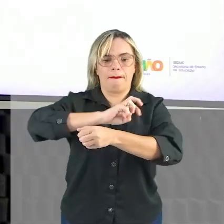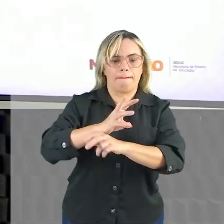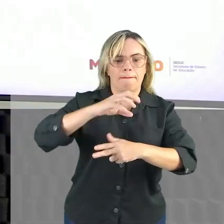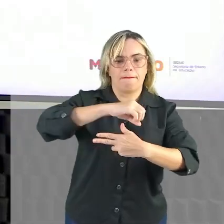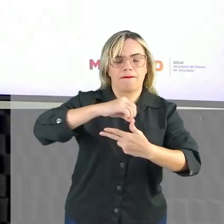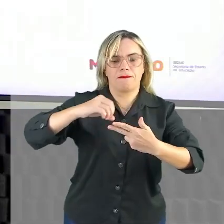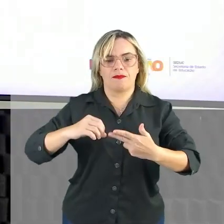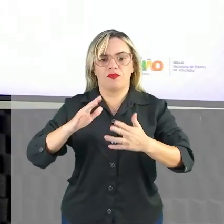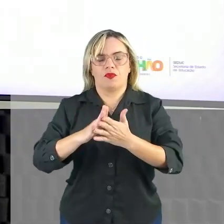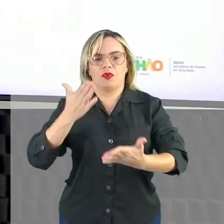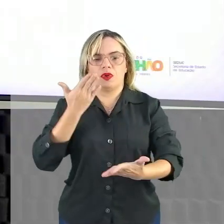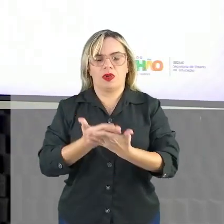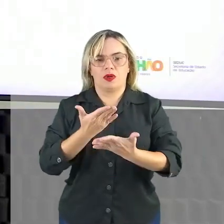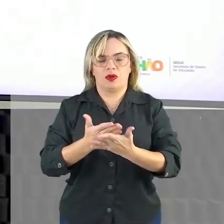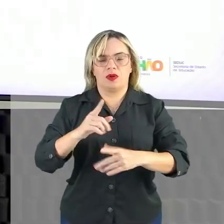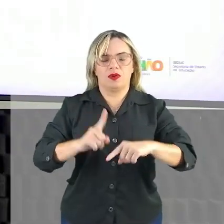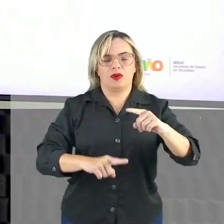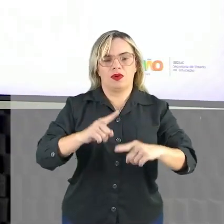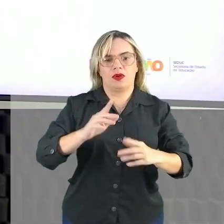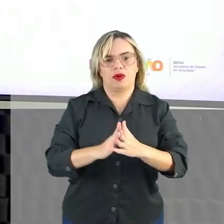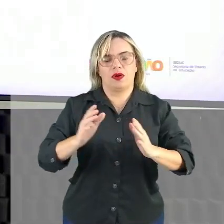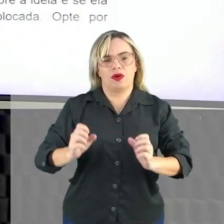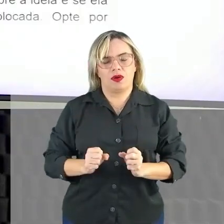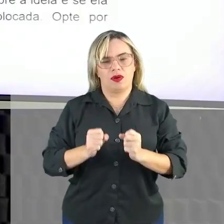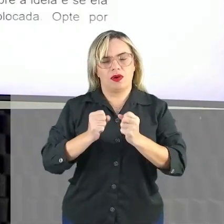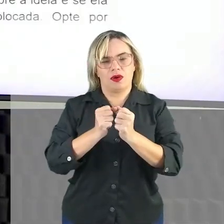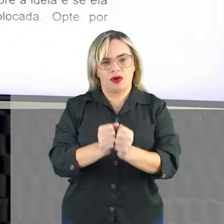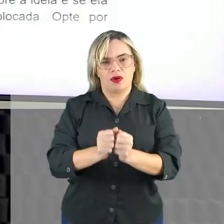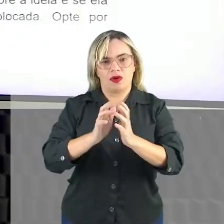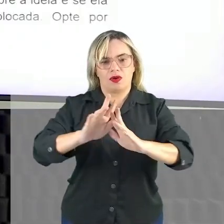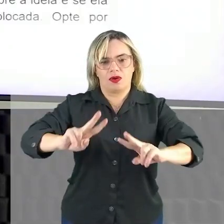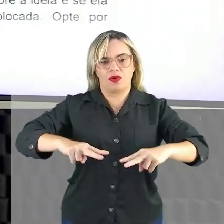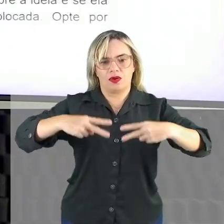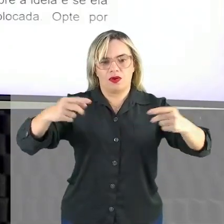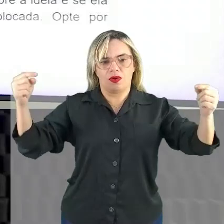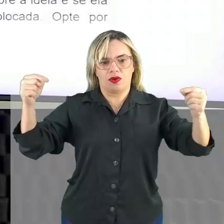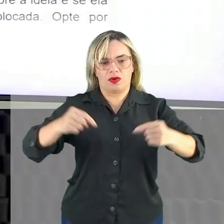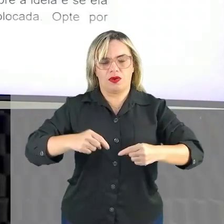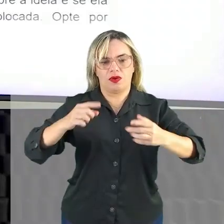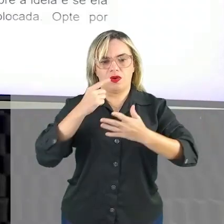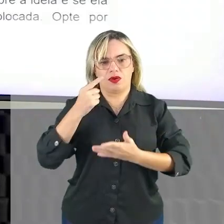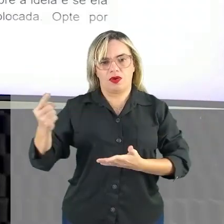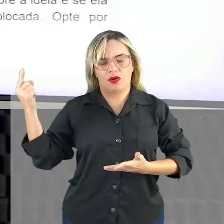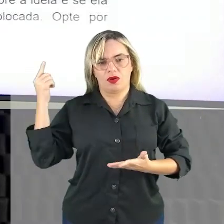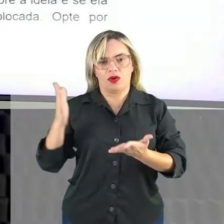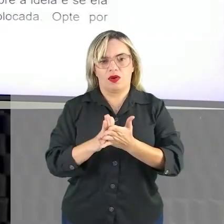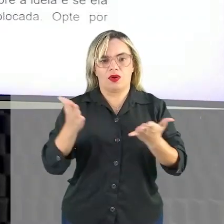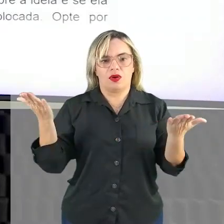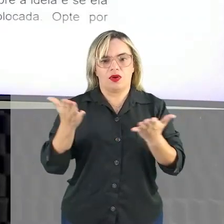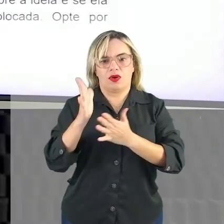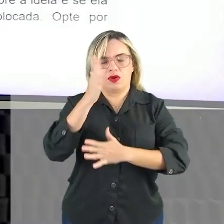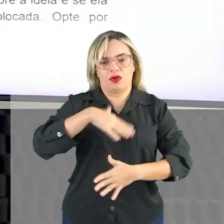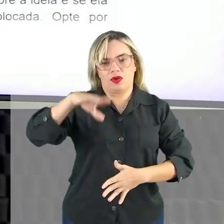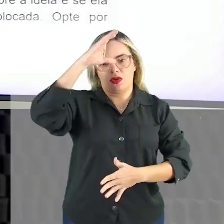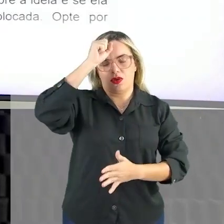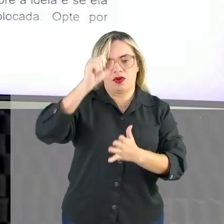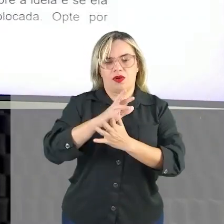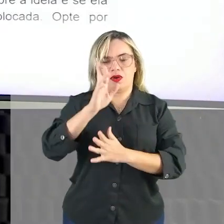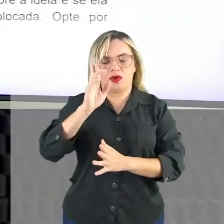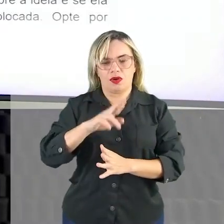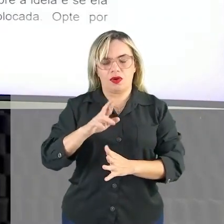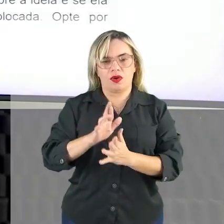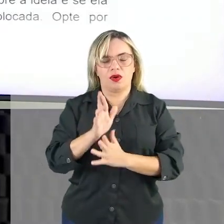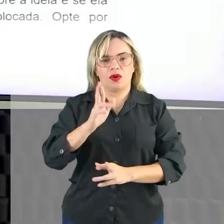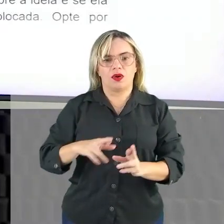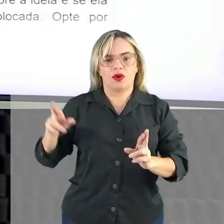material você pode acompanhar no link. Na aula de hoje, nós vamos aprender sobre legitimações e referências, que